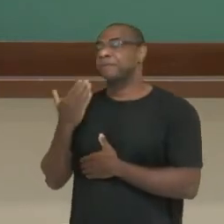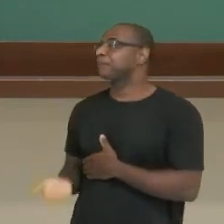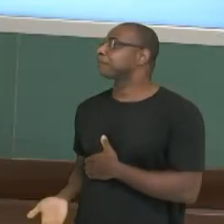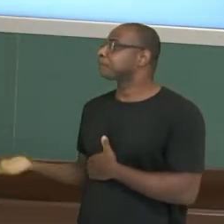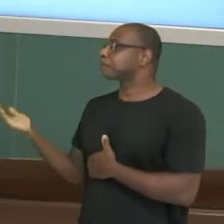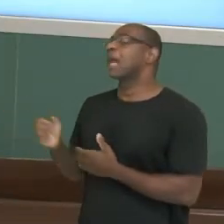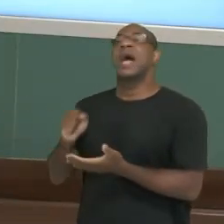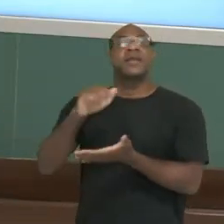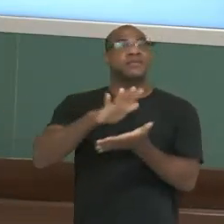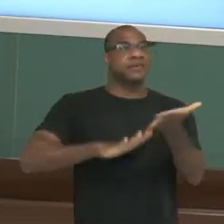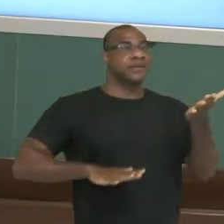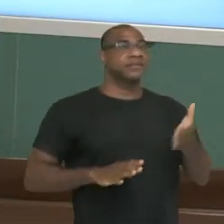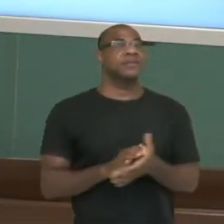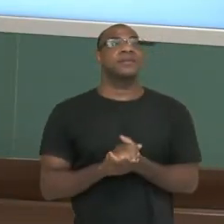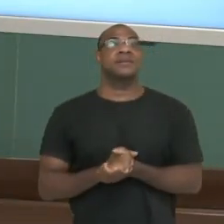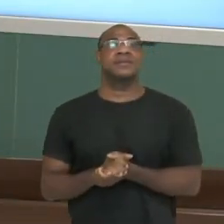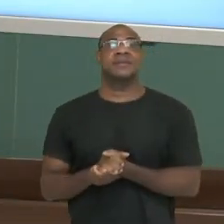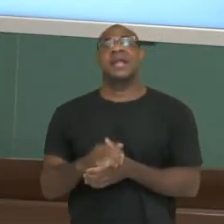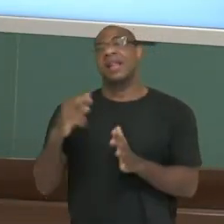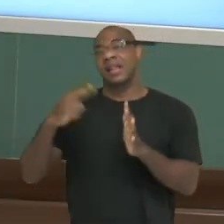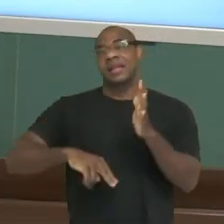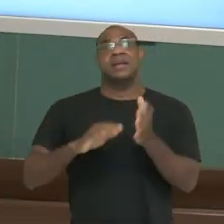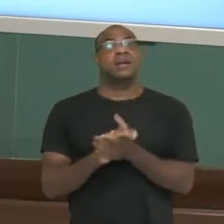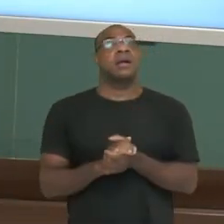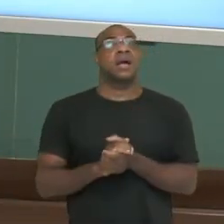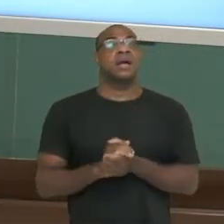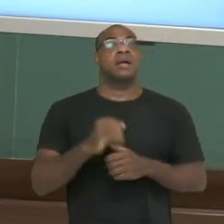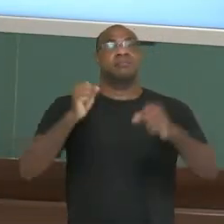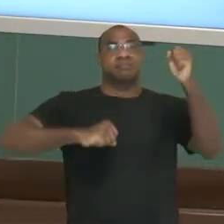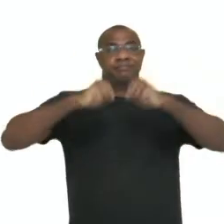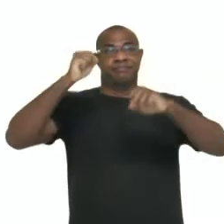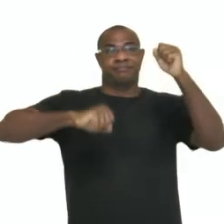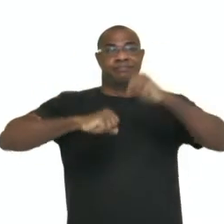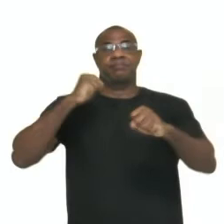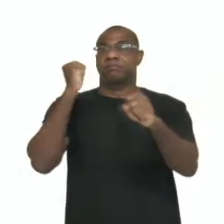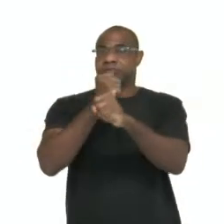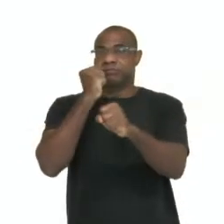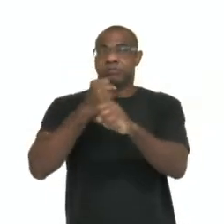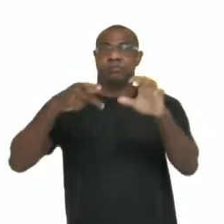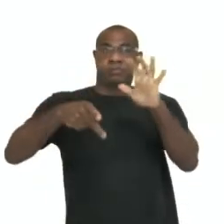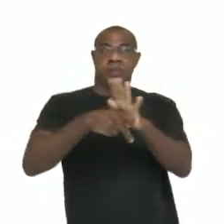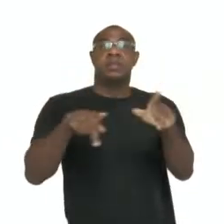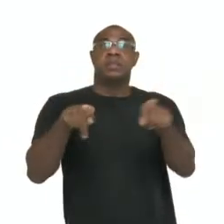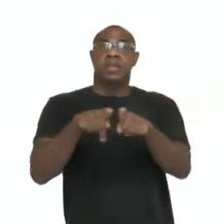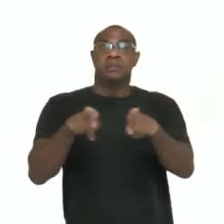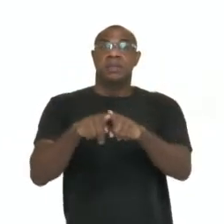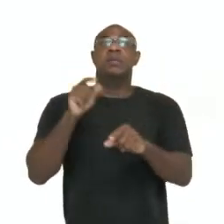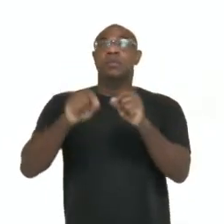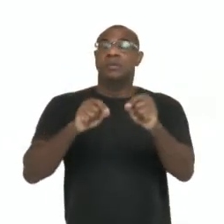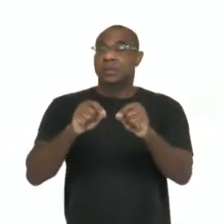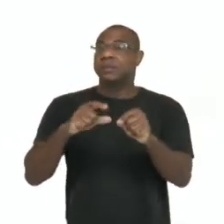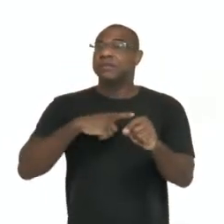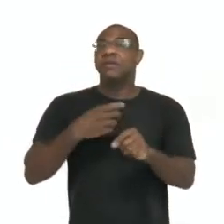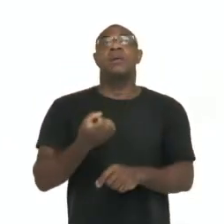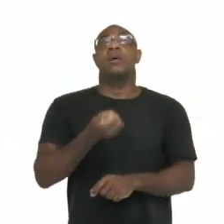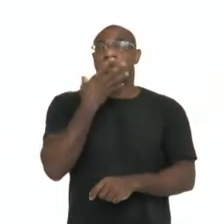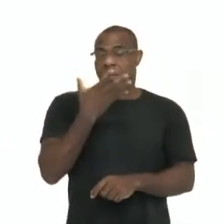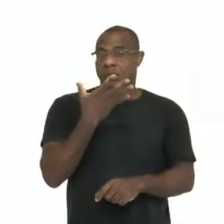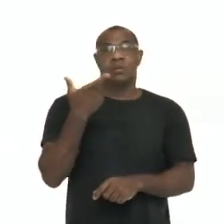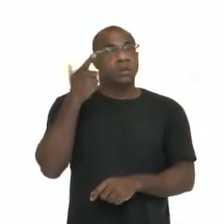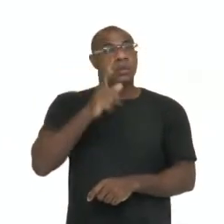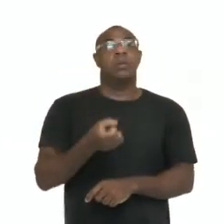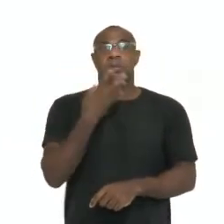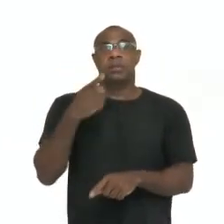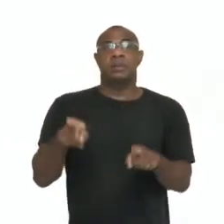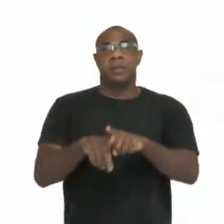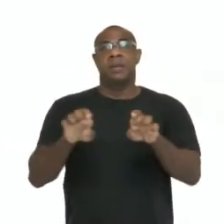militar. Exercício, leia comigo esse texto. A indústria de construção também foi beneficiada pelas obras de